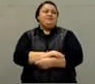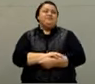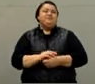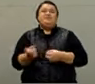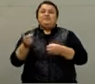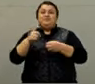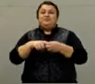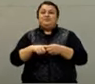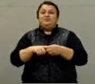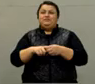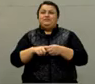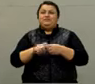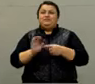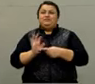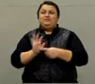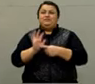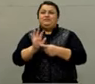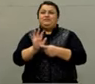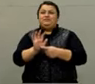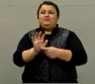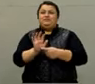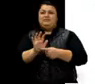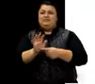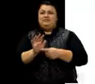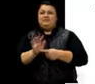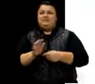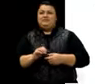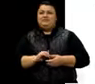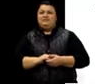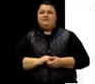PowerPoint. Ai, novamente caiu aqui.